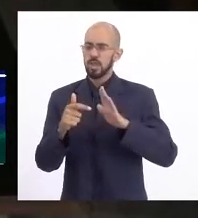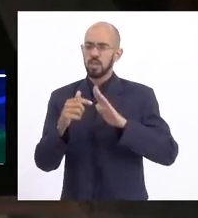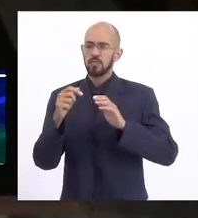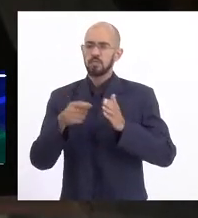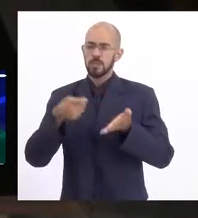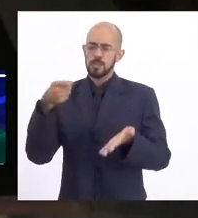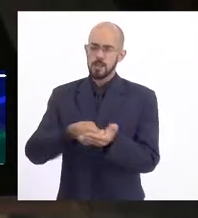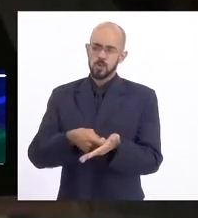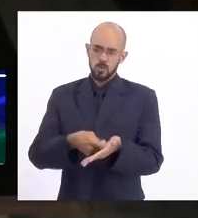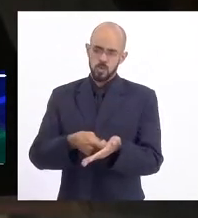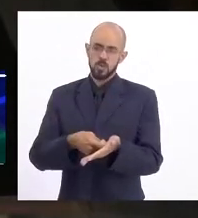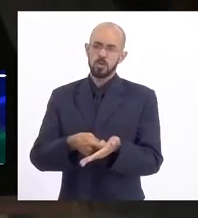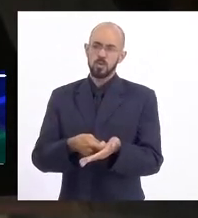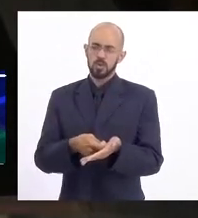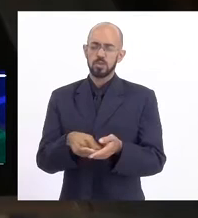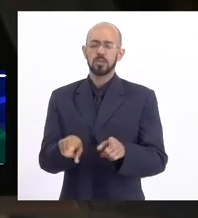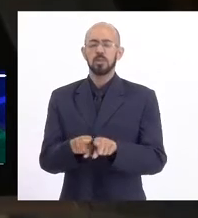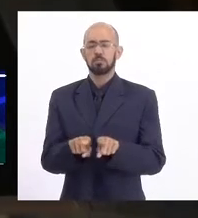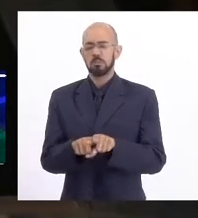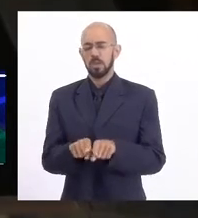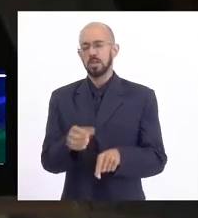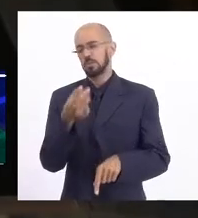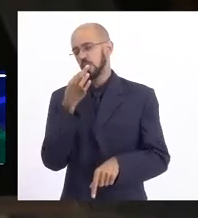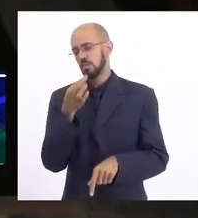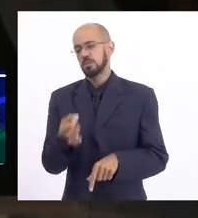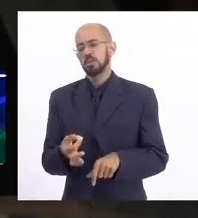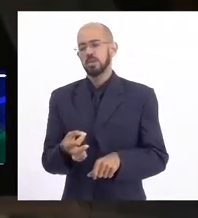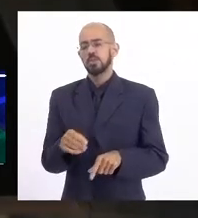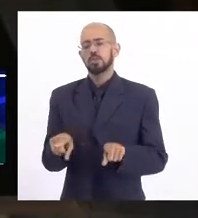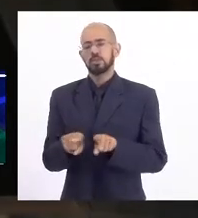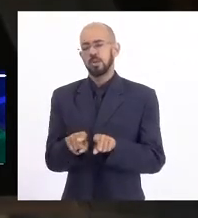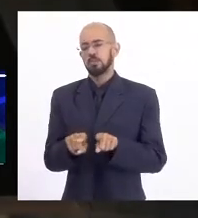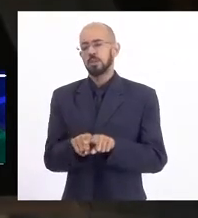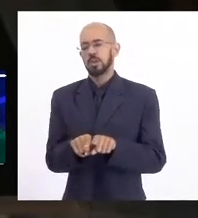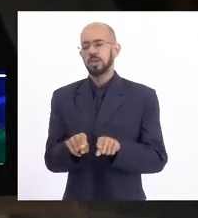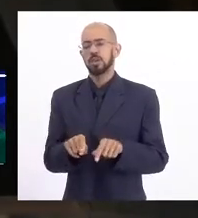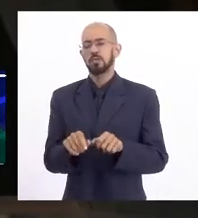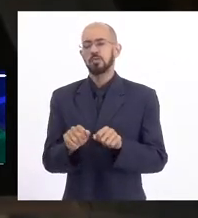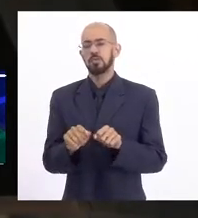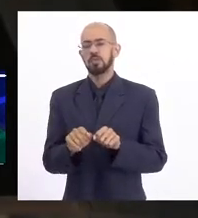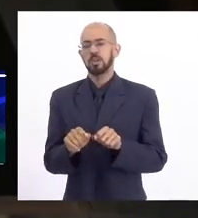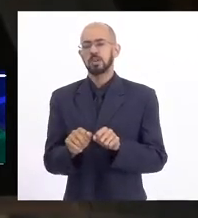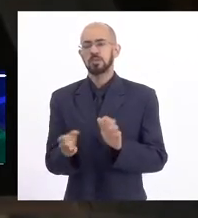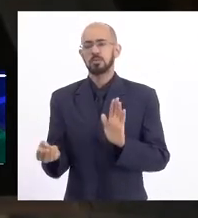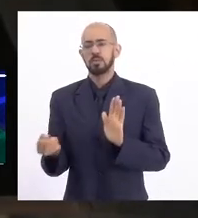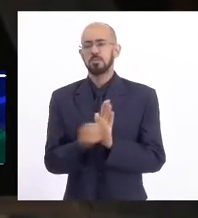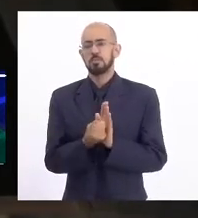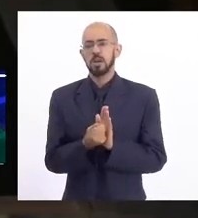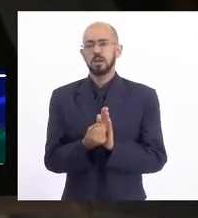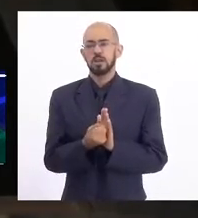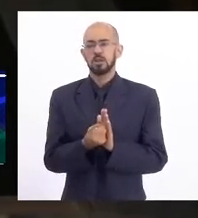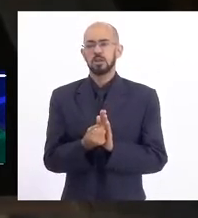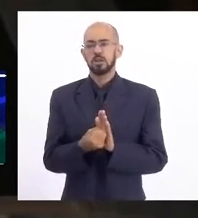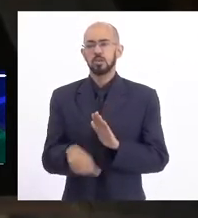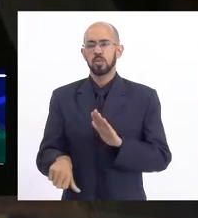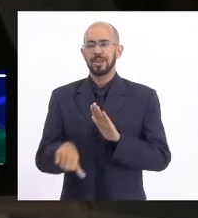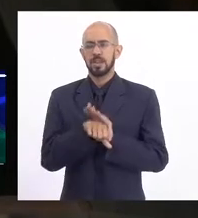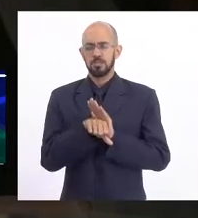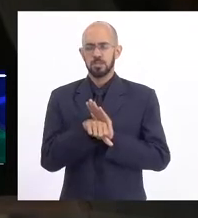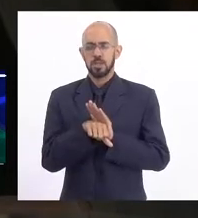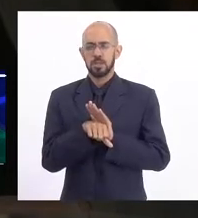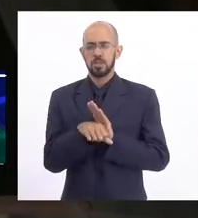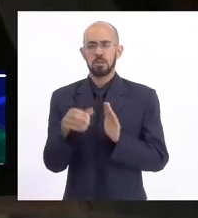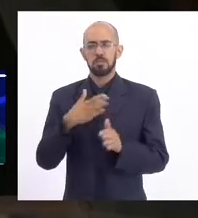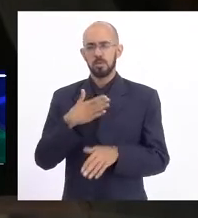mais do que isso, a meu ver, atingiu as raias da criminalidade. É o que me